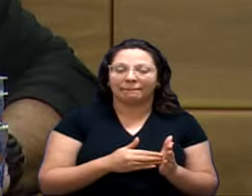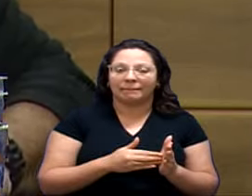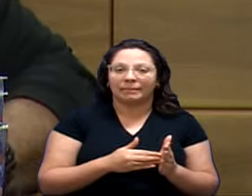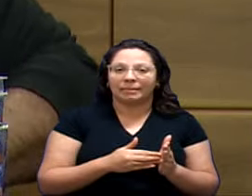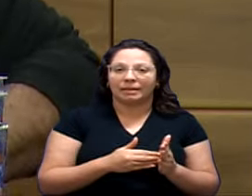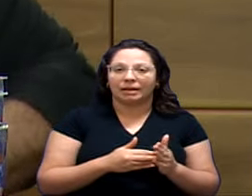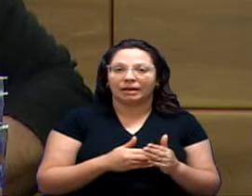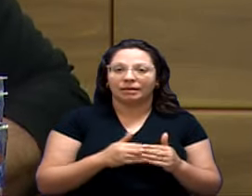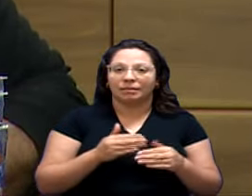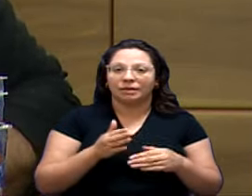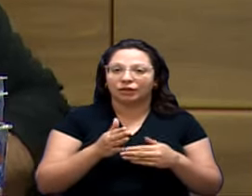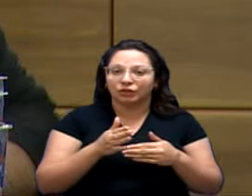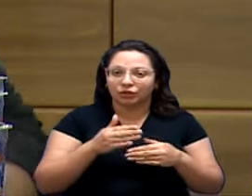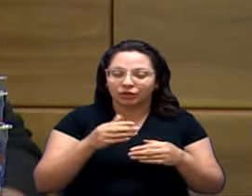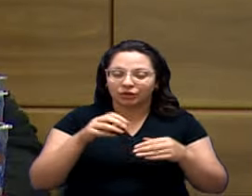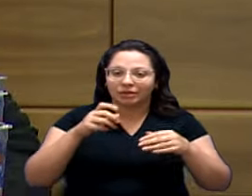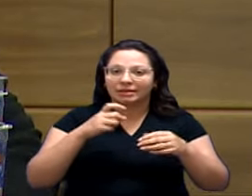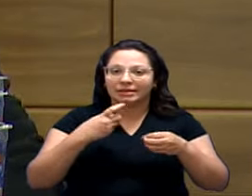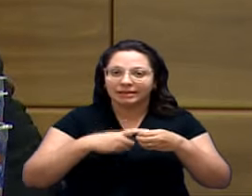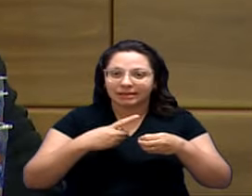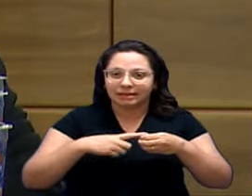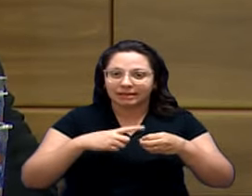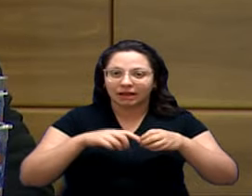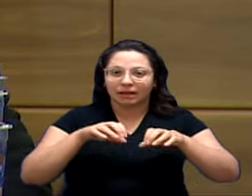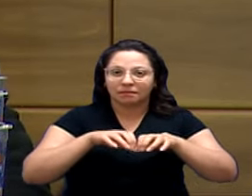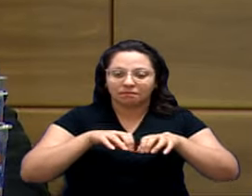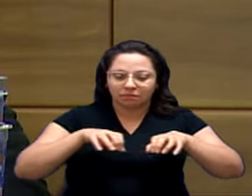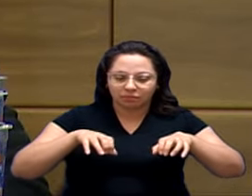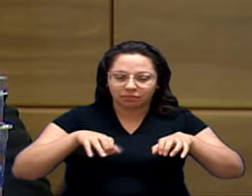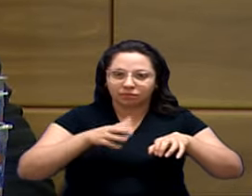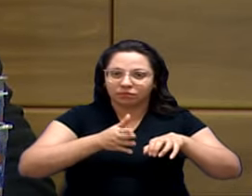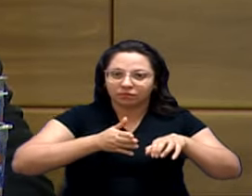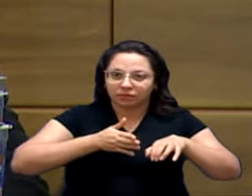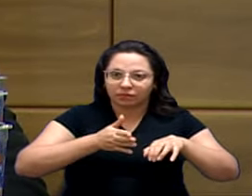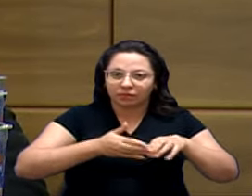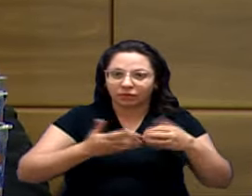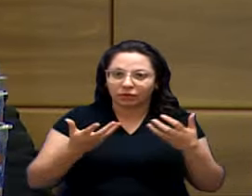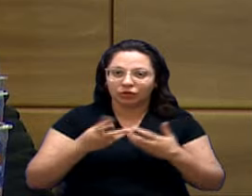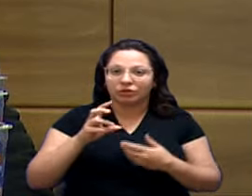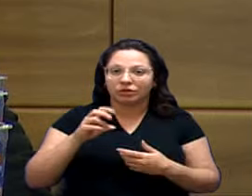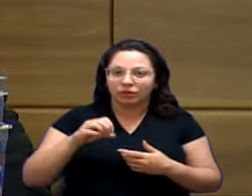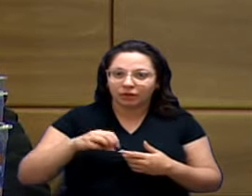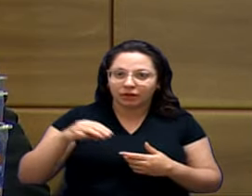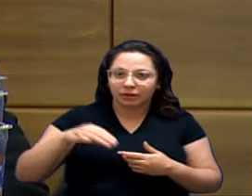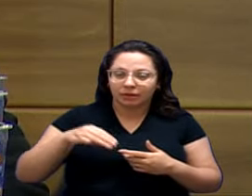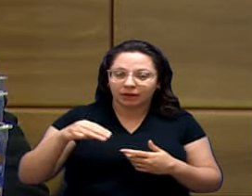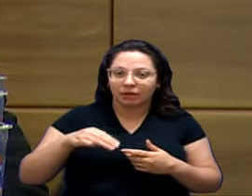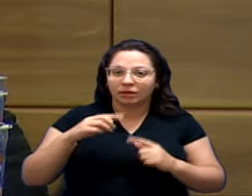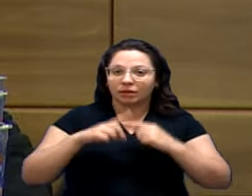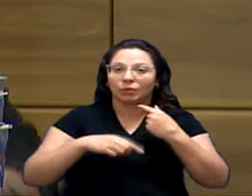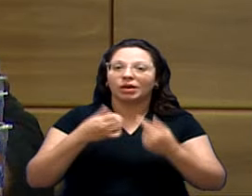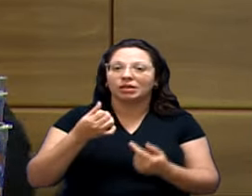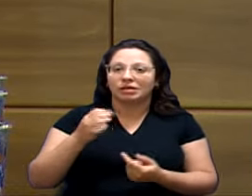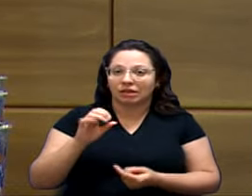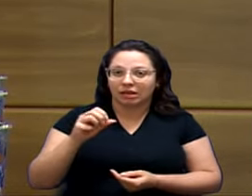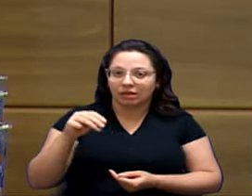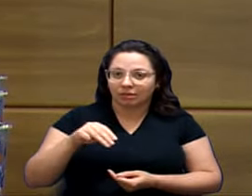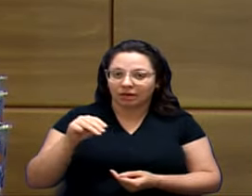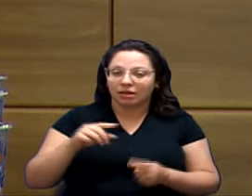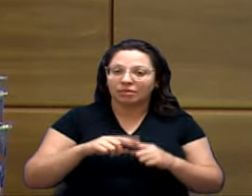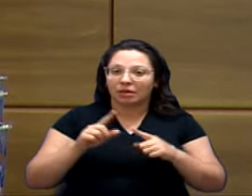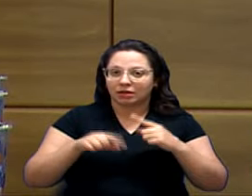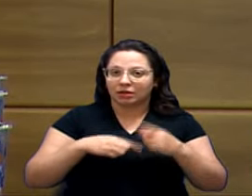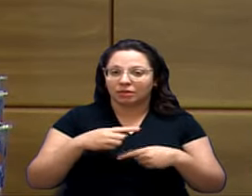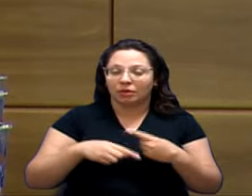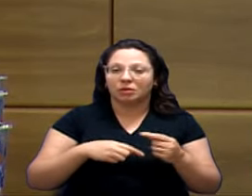até divisa do município com 200 m Então esse trecho da Marginal tá compreendido hoje com 50 m nós vamos ampliar para 60 Mas vamos licenciar isso dentro